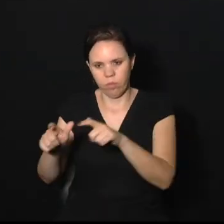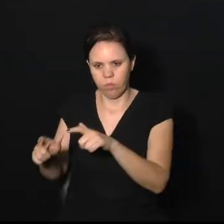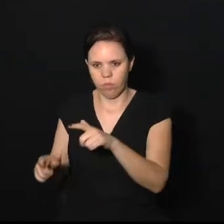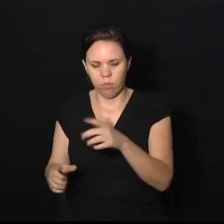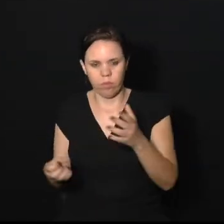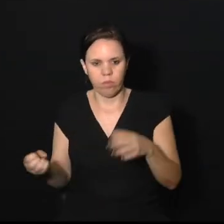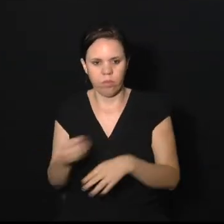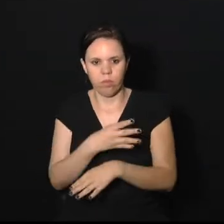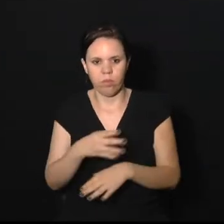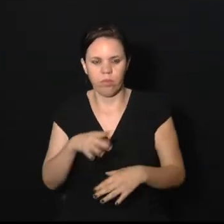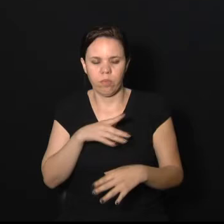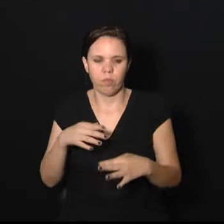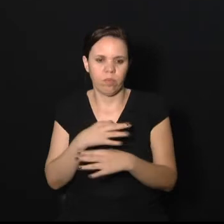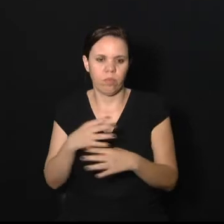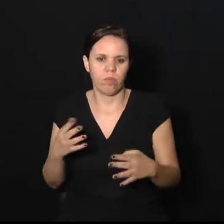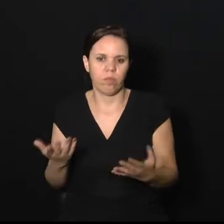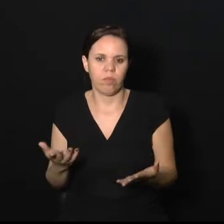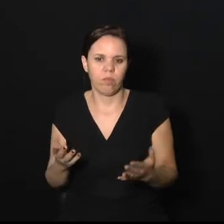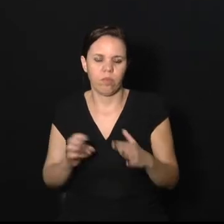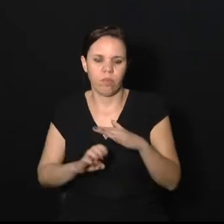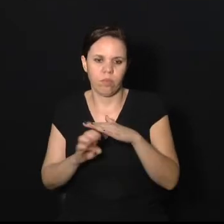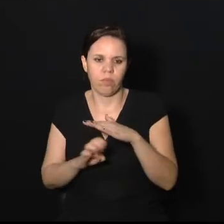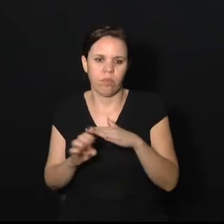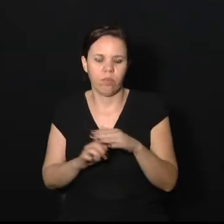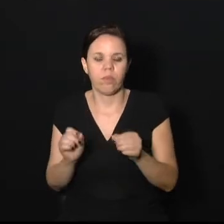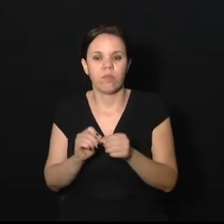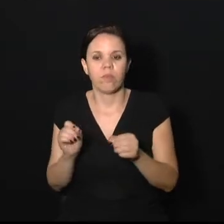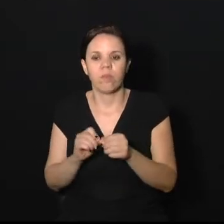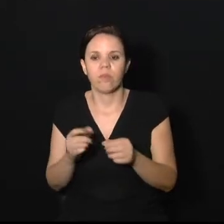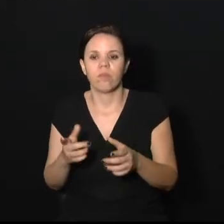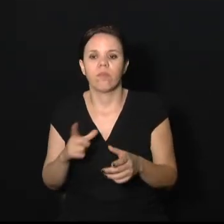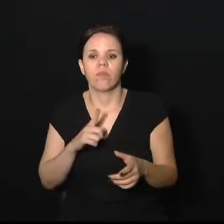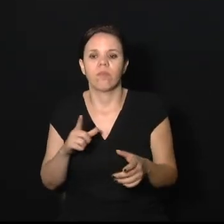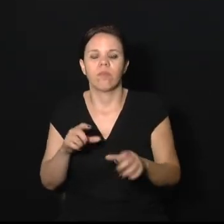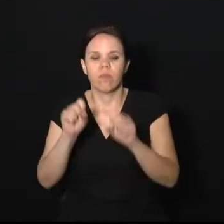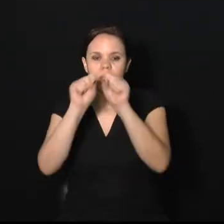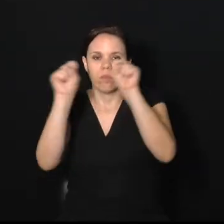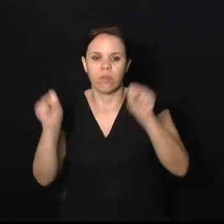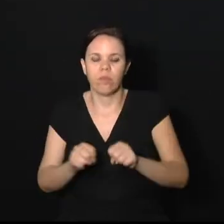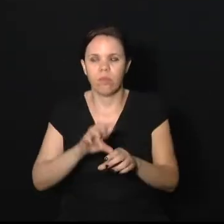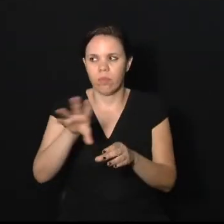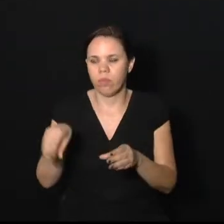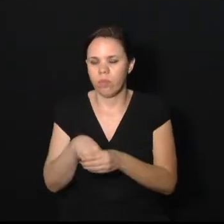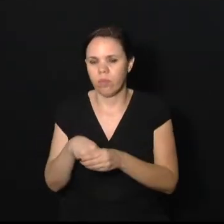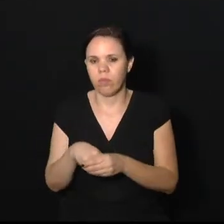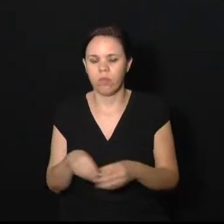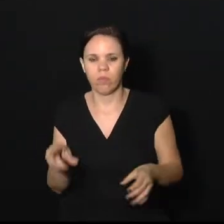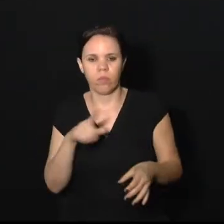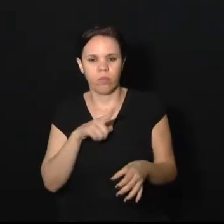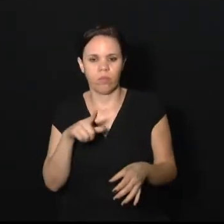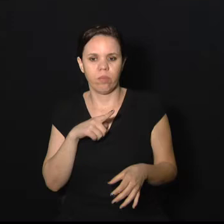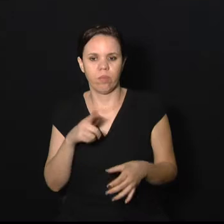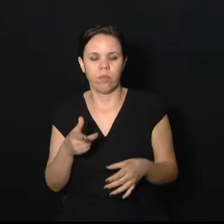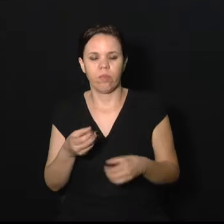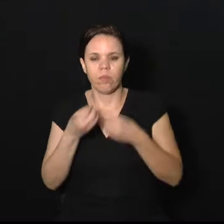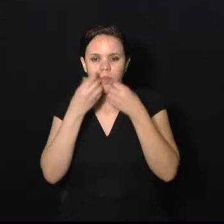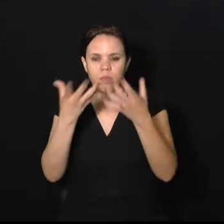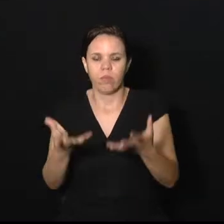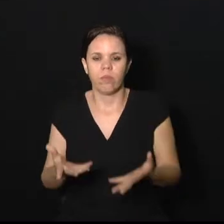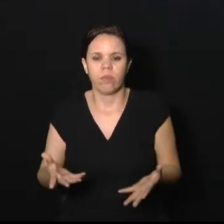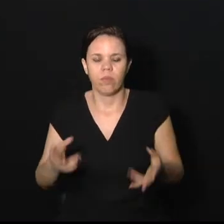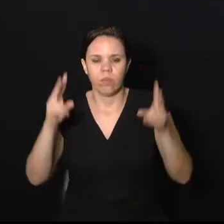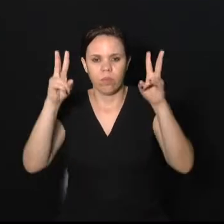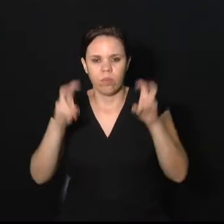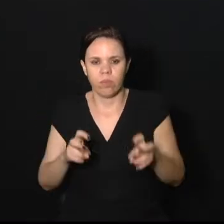empresa? Né, e isso faça todo um fluxo, né, de um sistema integrado que a gente tem, que a gente fala bastante em relação